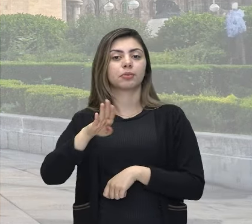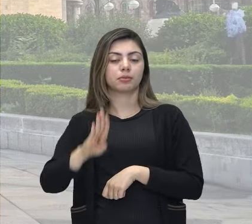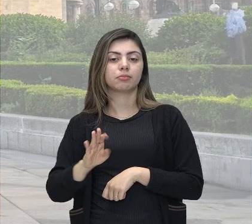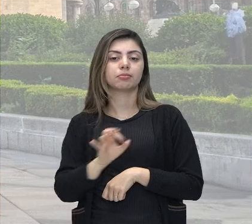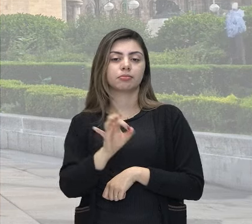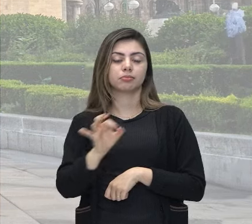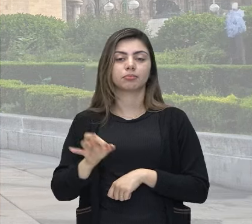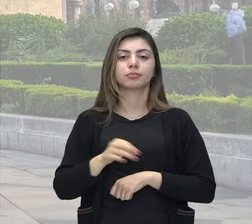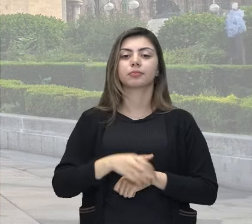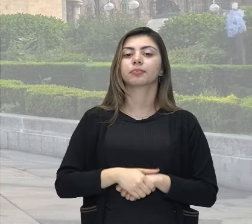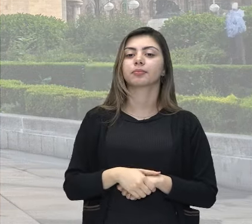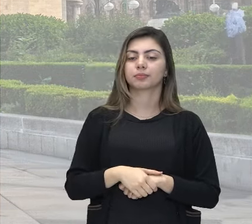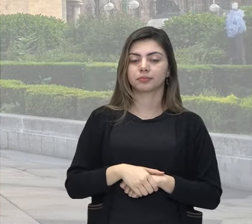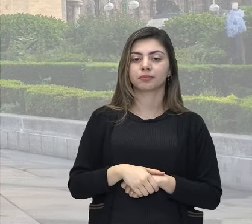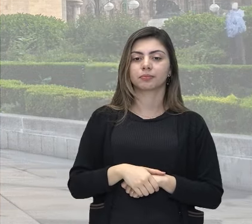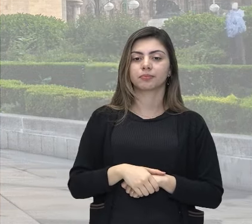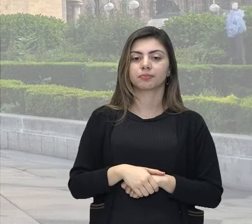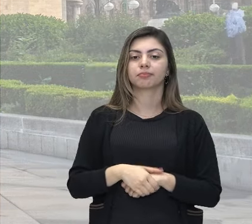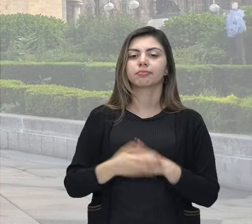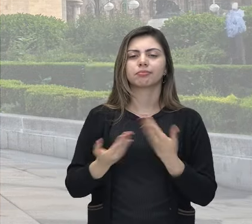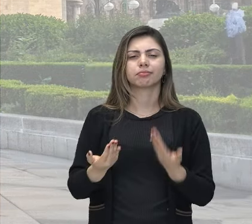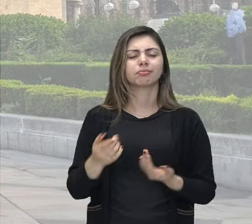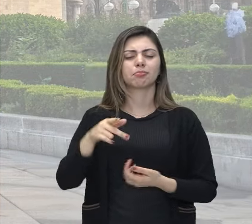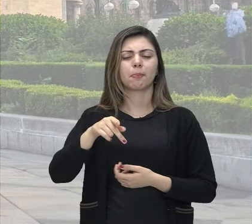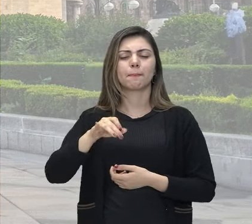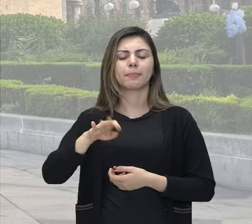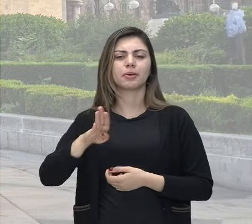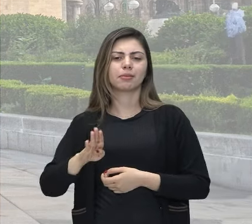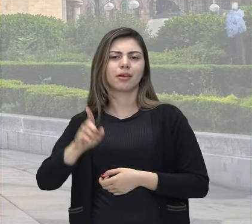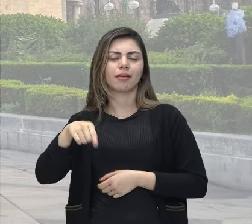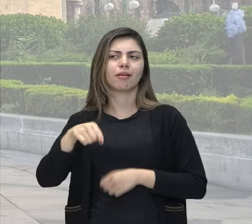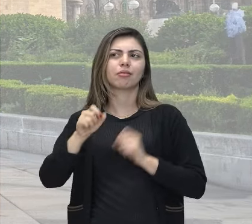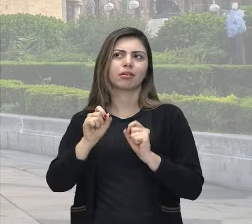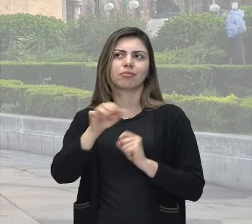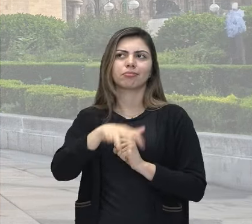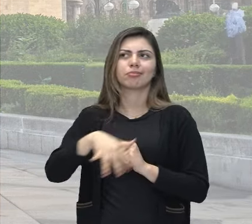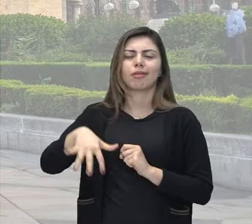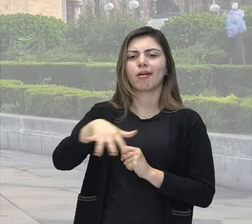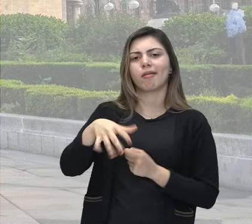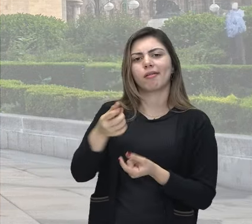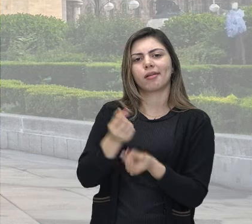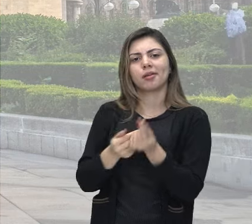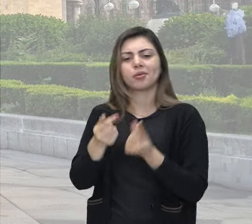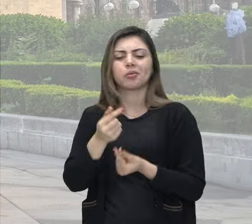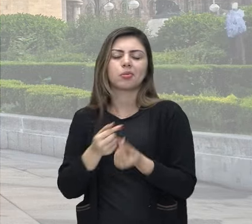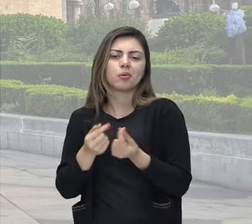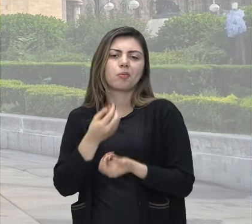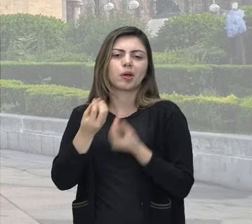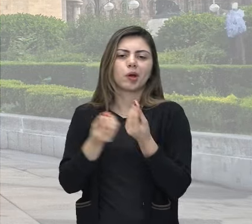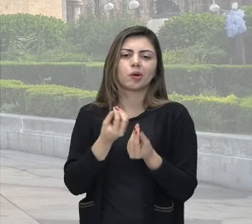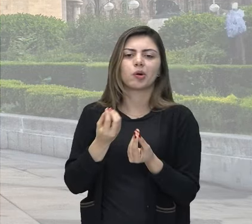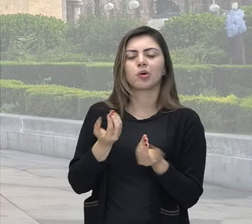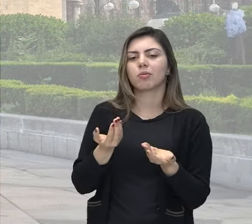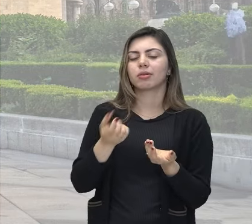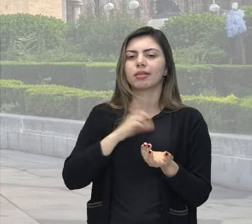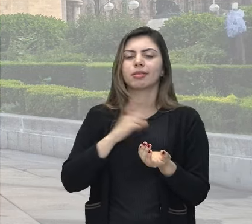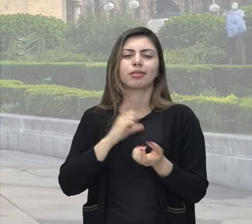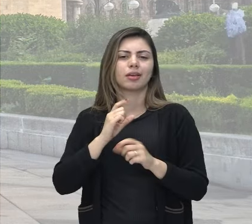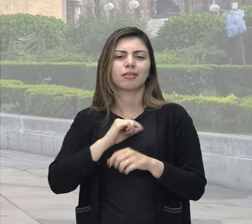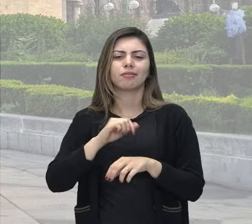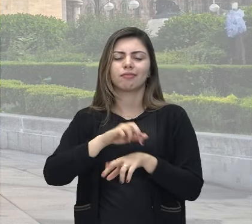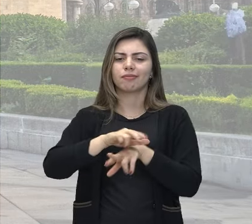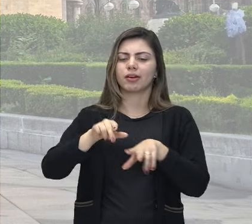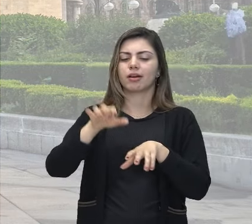interno bruto, PIB, né? Que é as características econômicas dos países em relação ao setor primário, setor secundário,